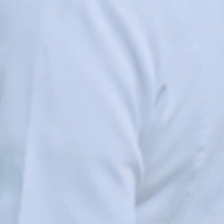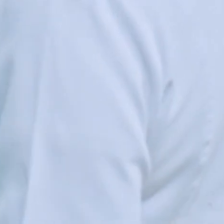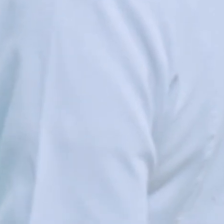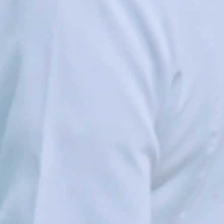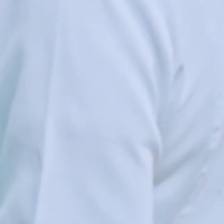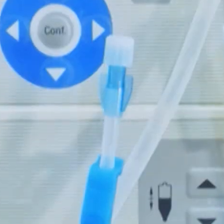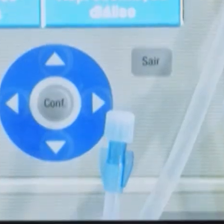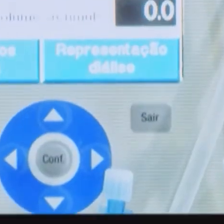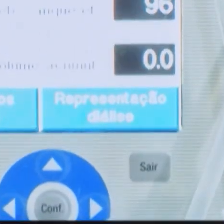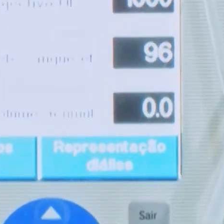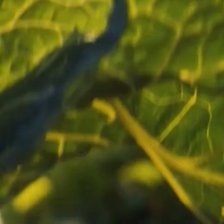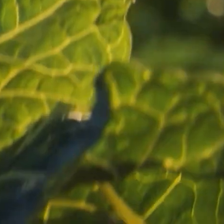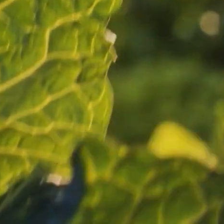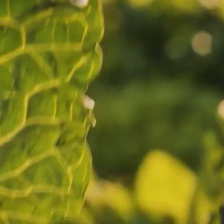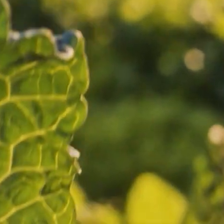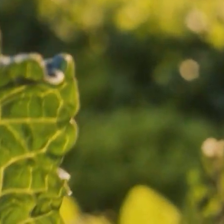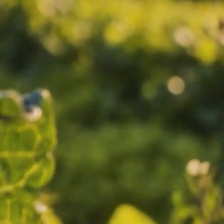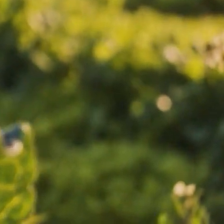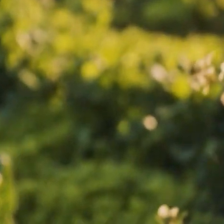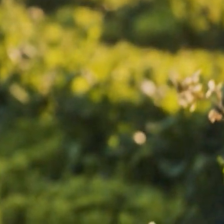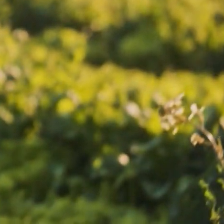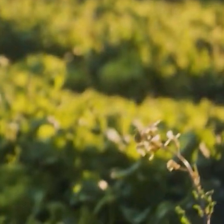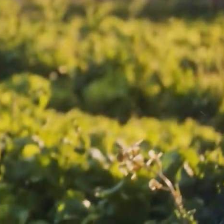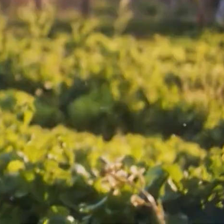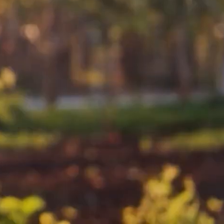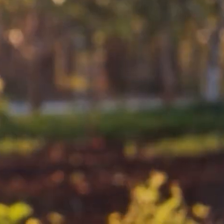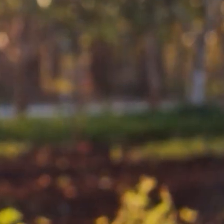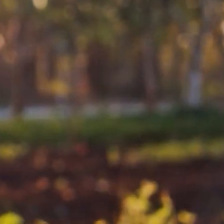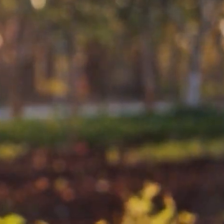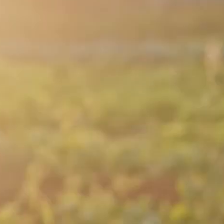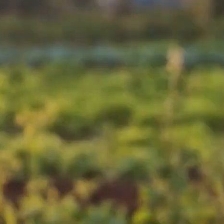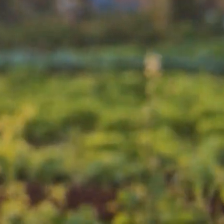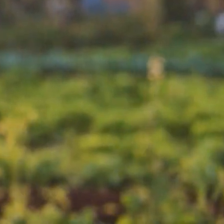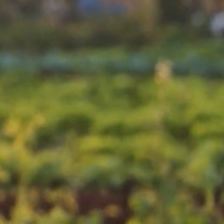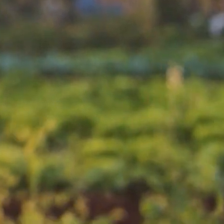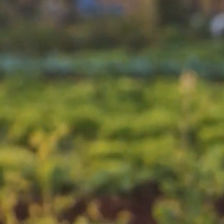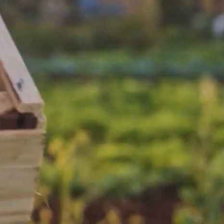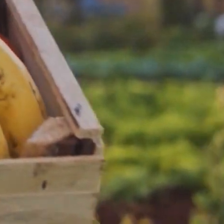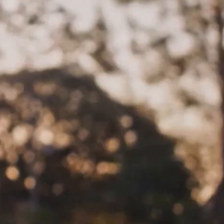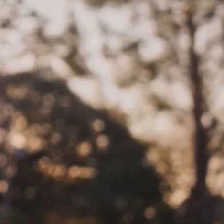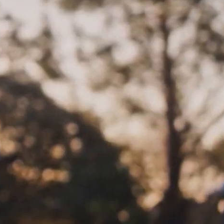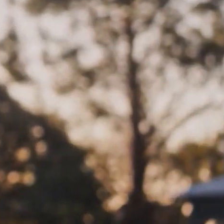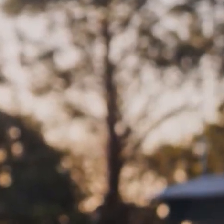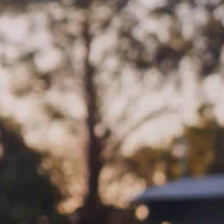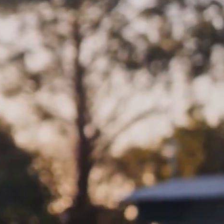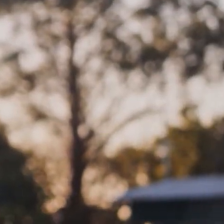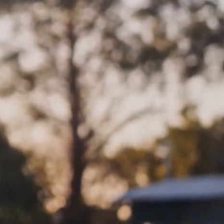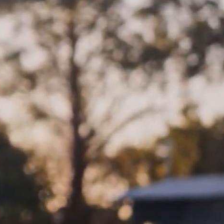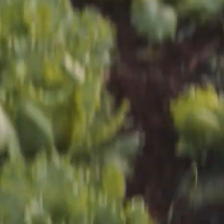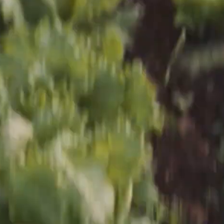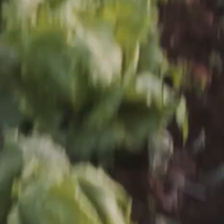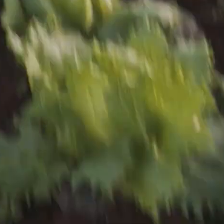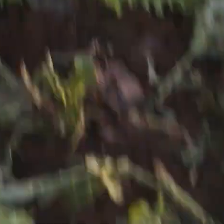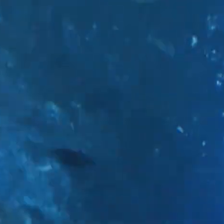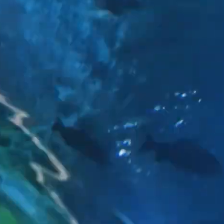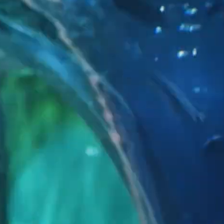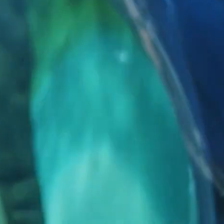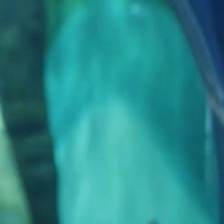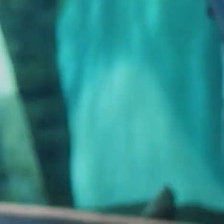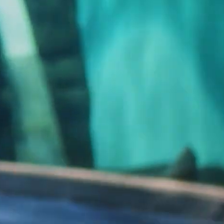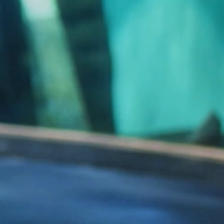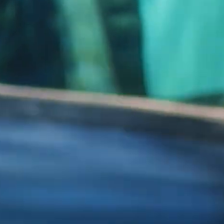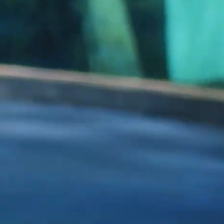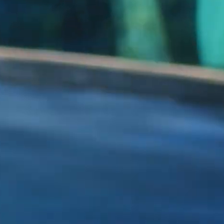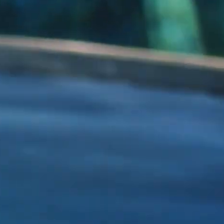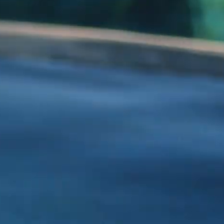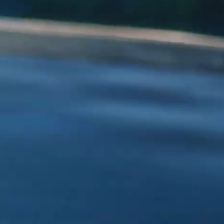viajar quilômetros para o seu tratamento. Também está na terra da Cleo, que produz com subsídios da agricultura familiar. Seja